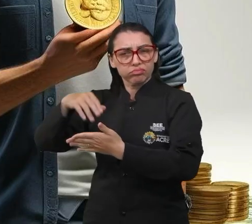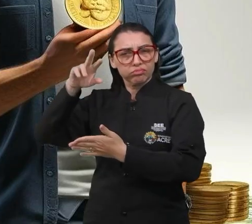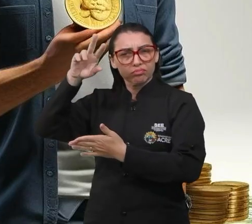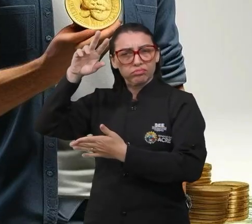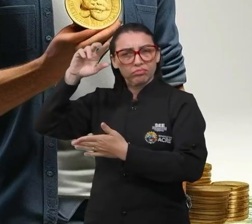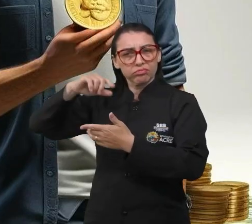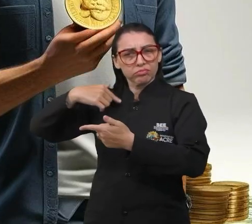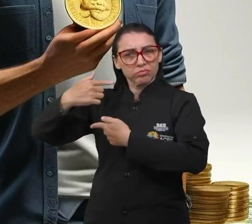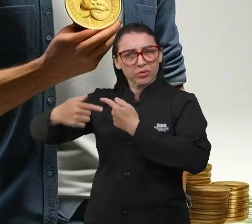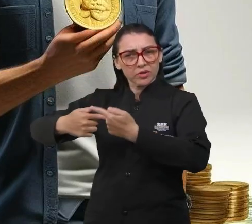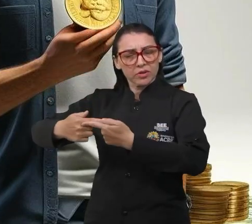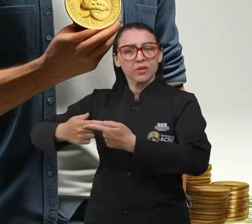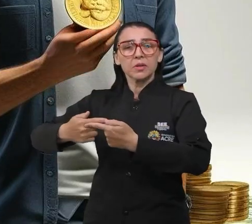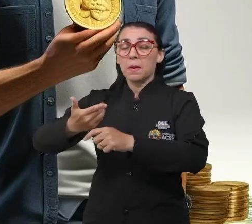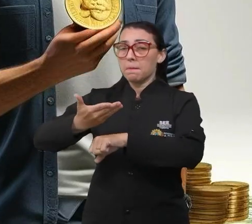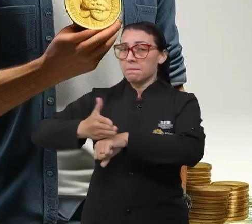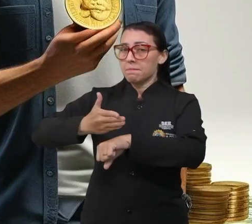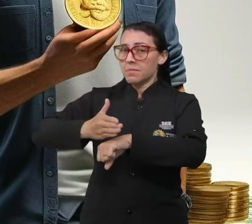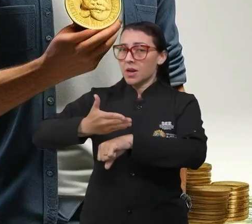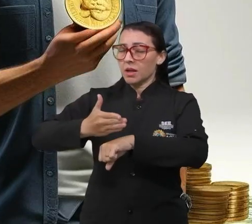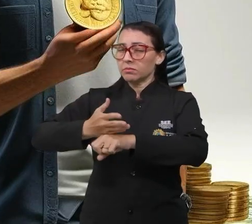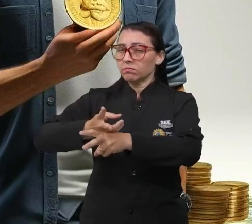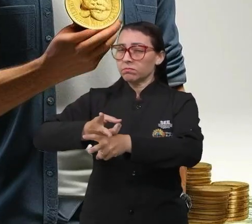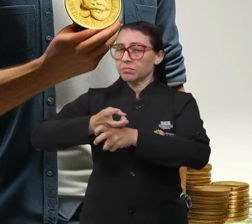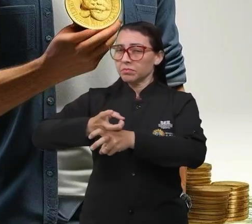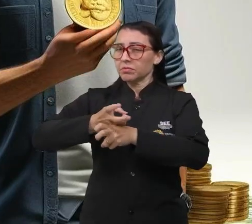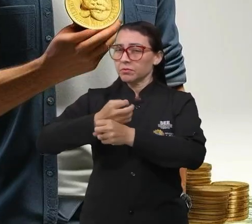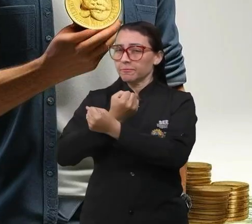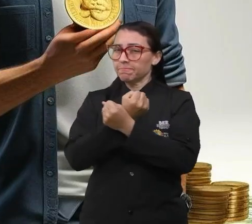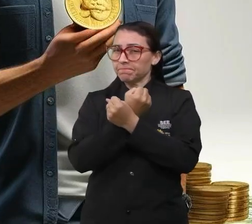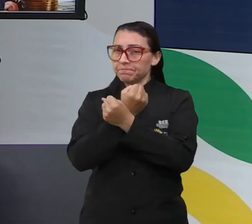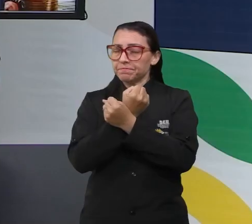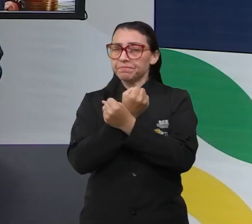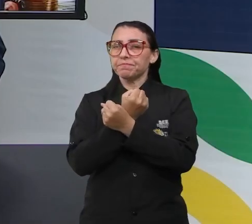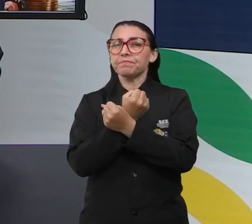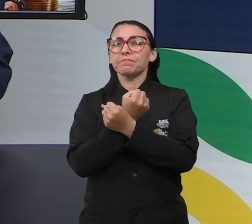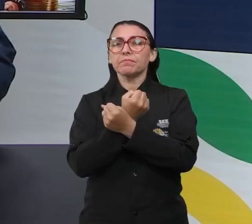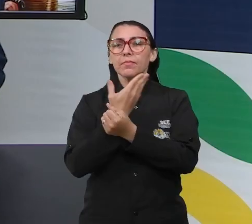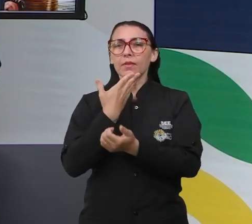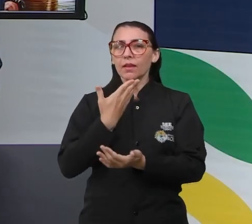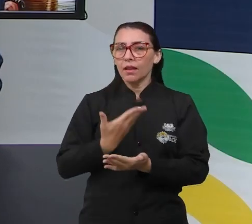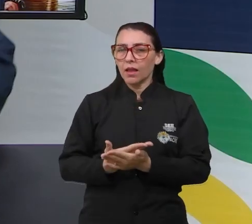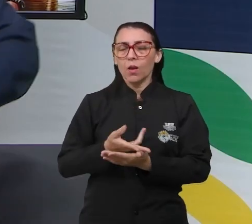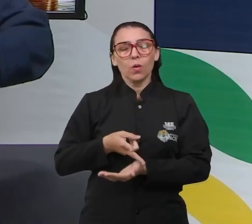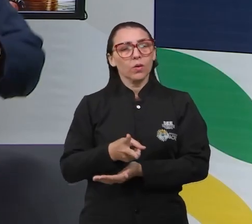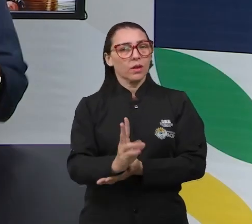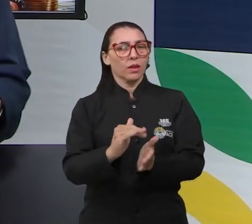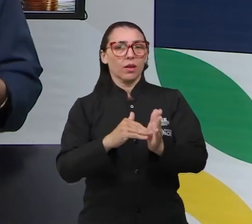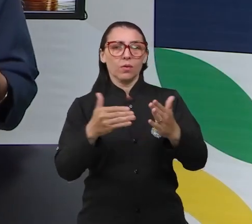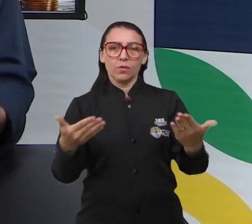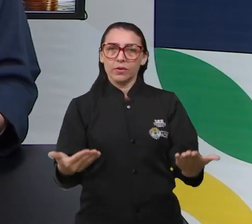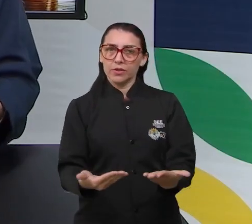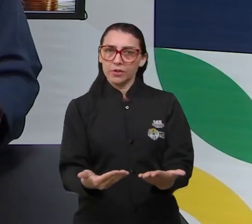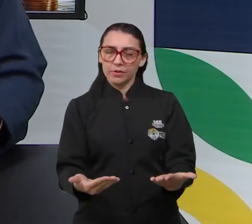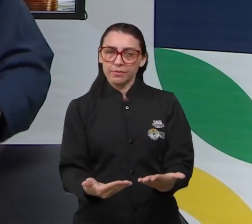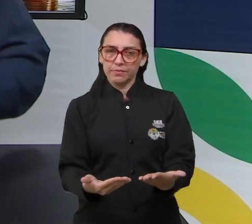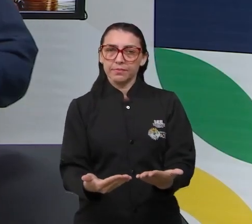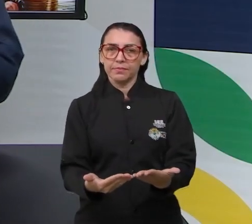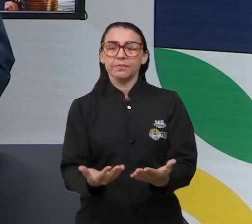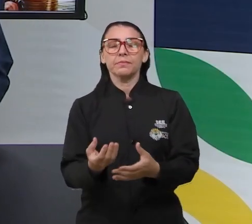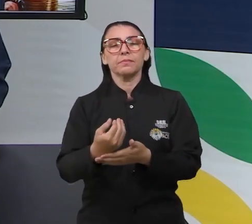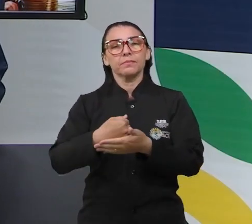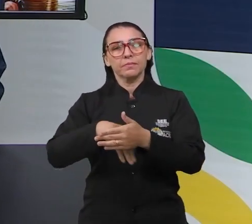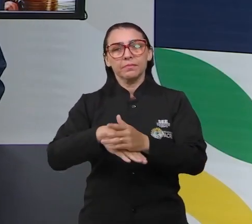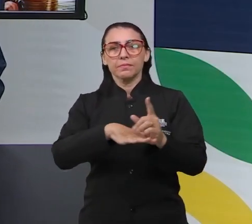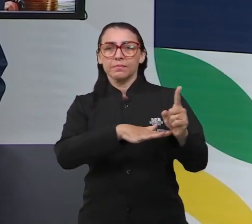a herança aí de práticas exploratórias que, pasmem, permanecem até os dias de hoje